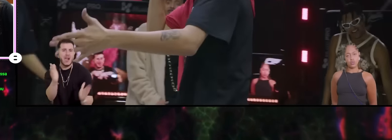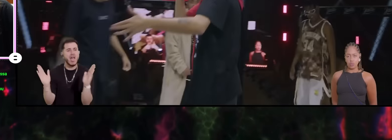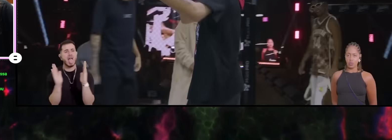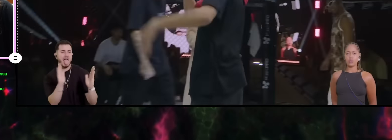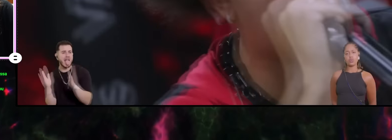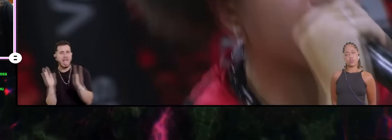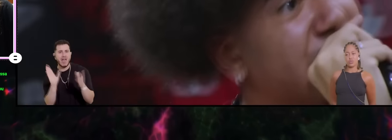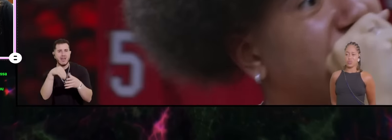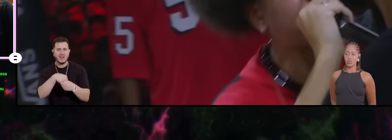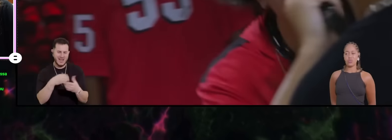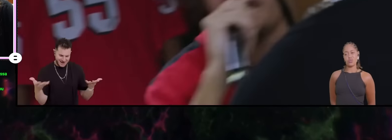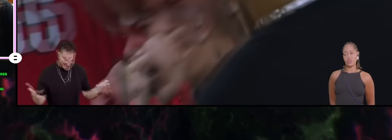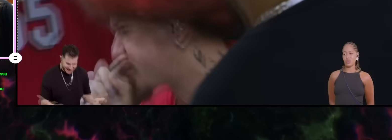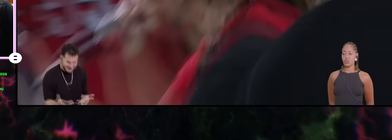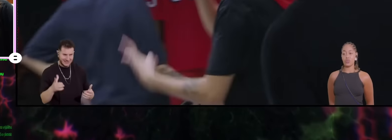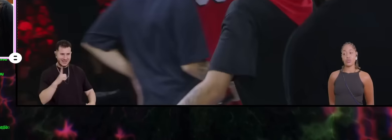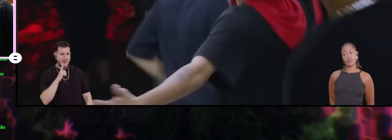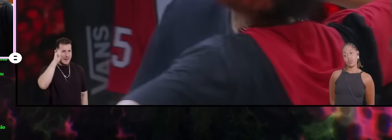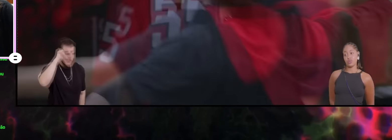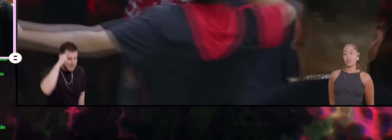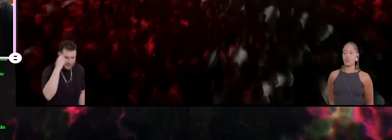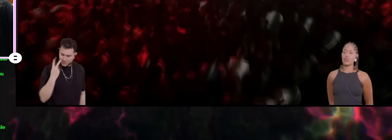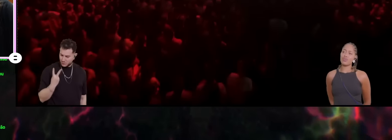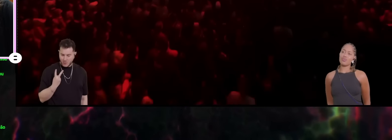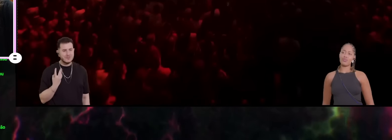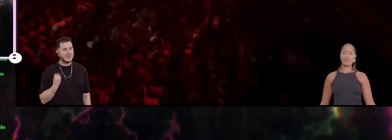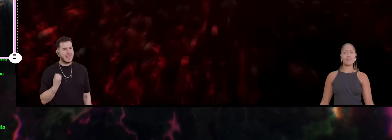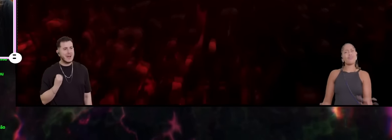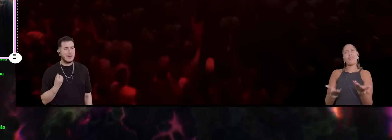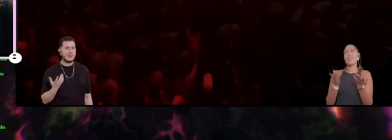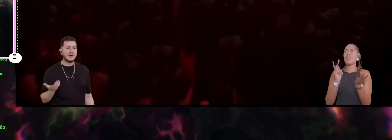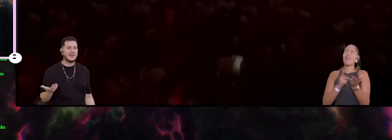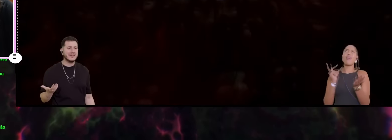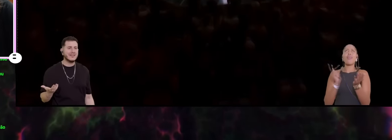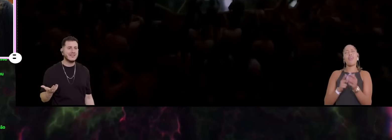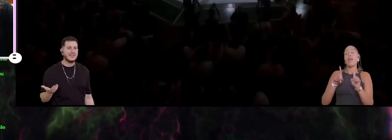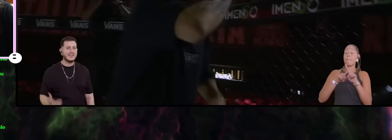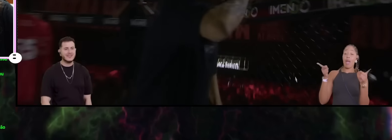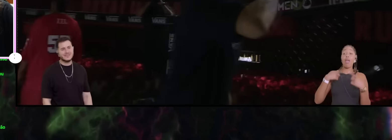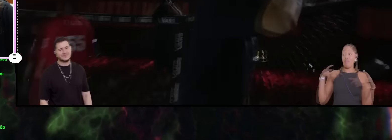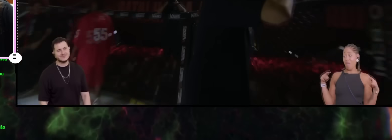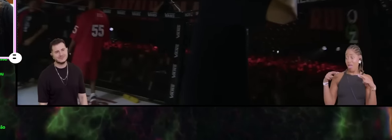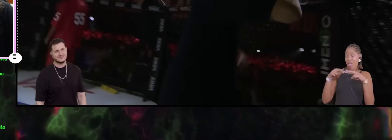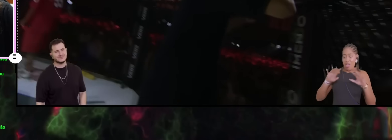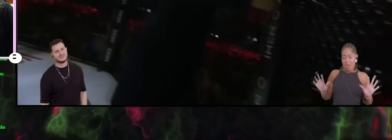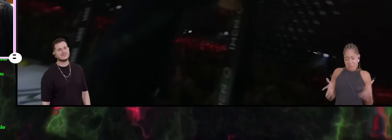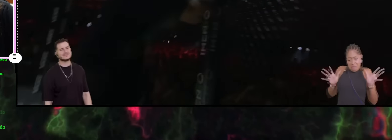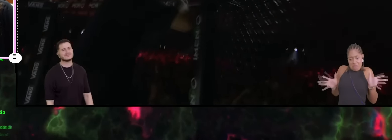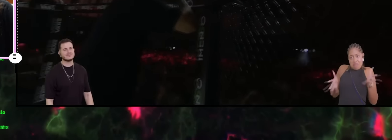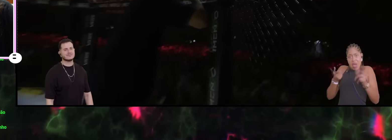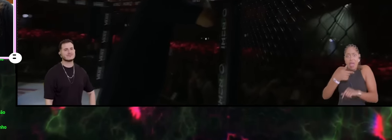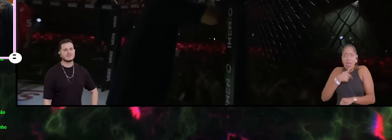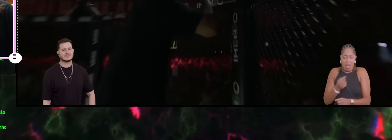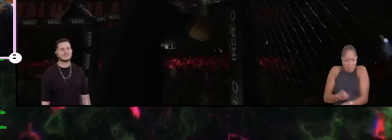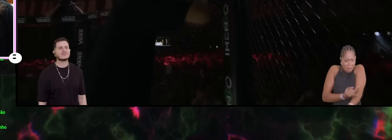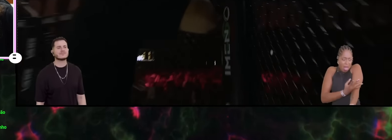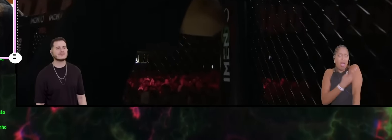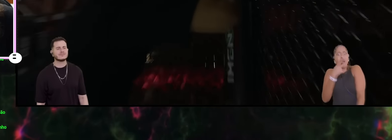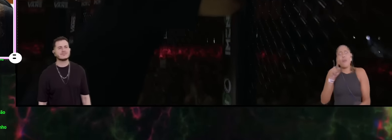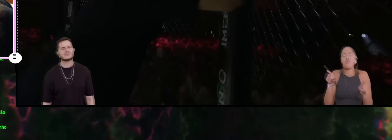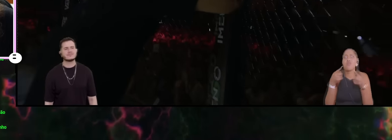aqui é Tony Country. Se tem um preto e dois brancos. É, mas minha rima revigora. Apelando pra essa